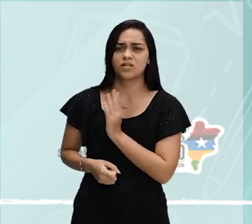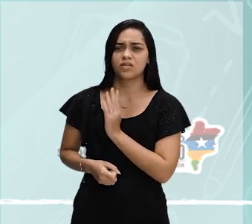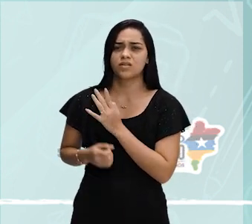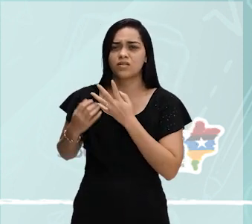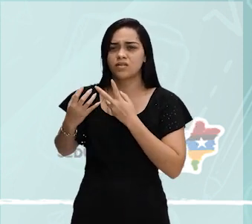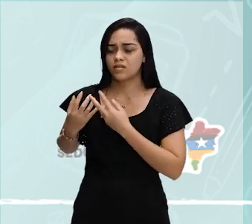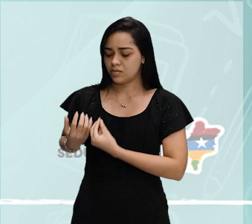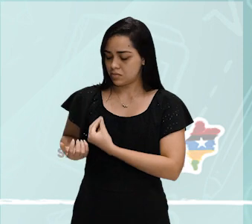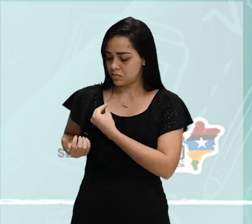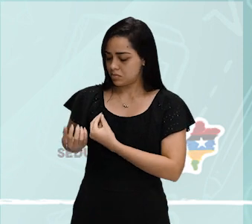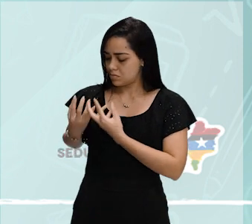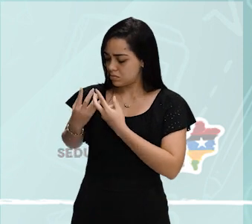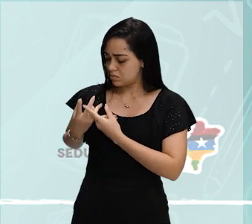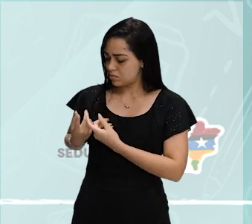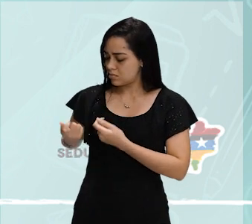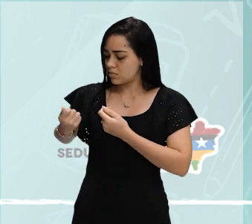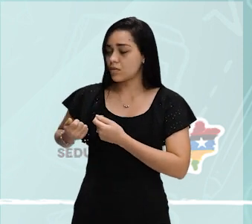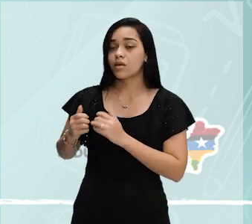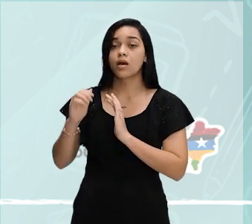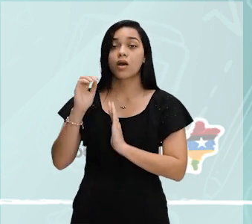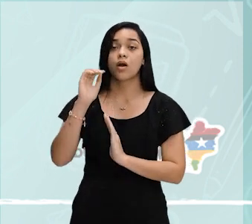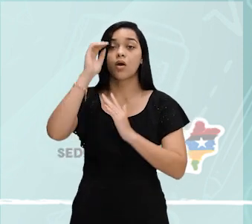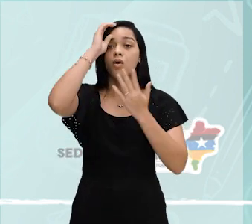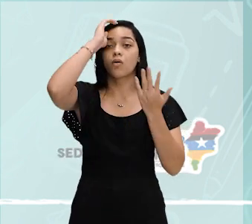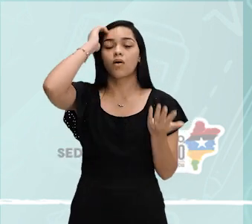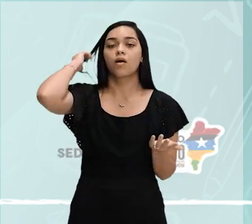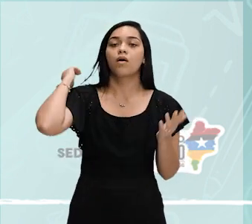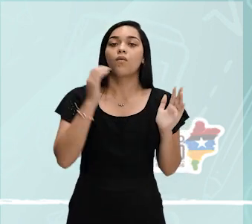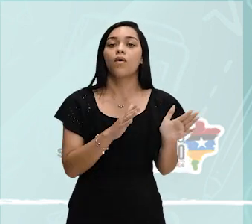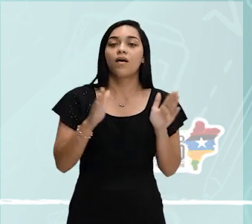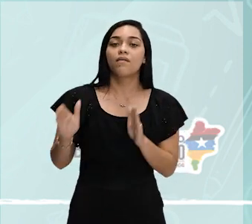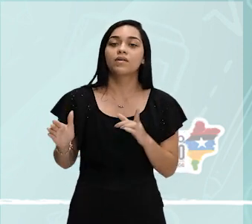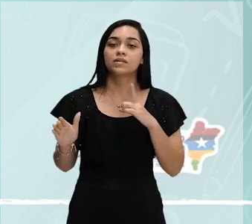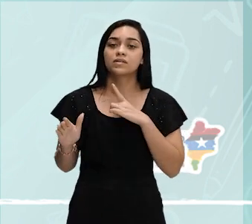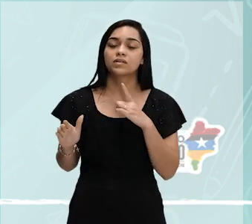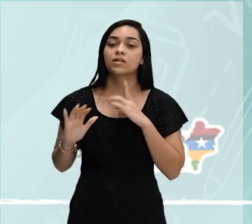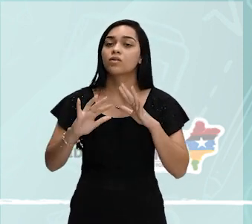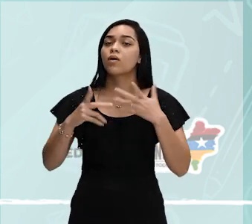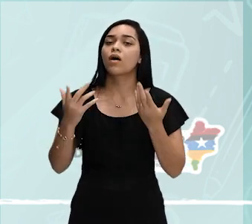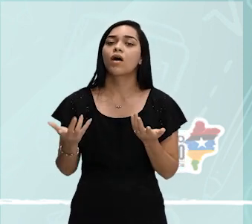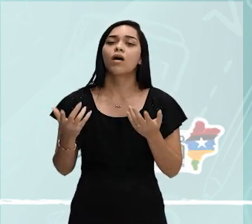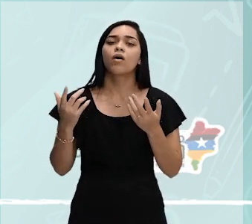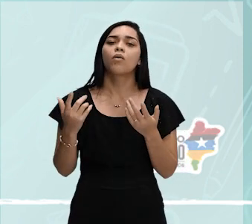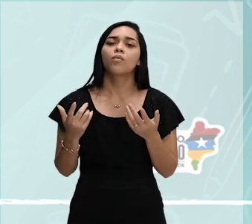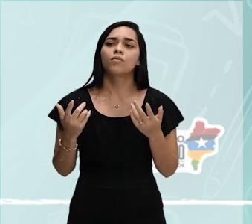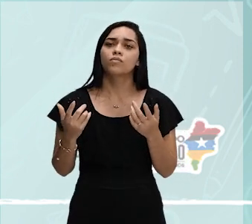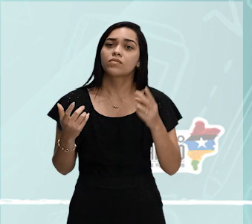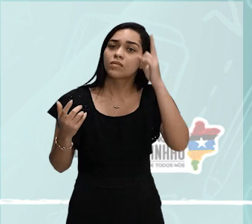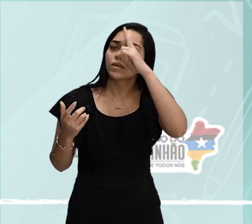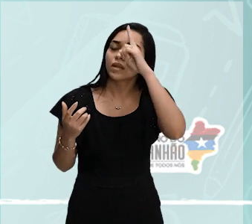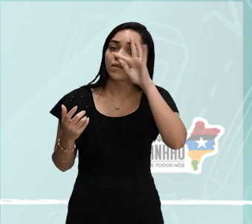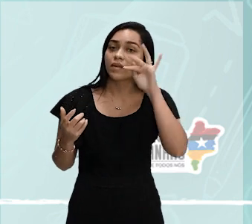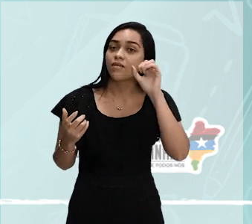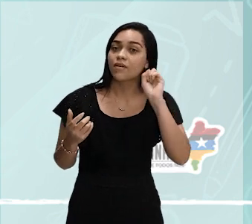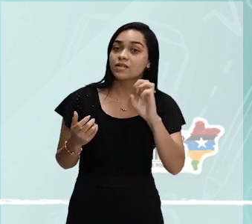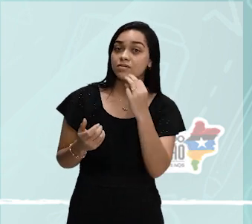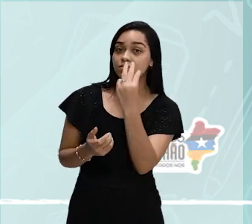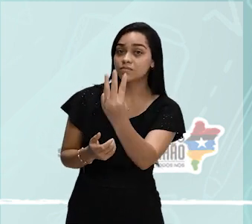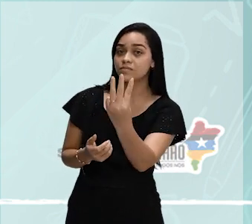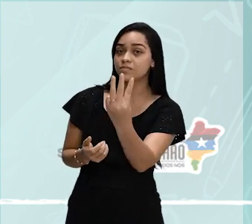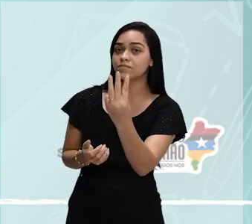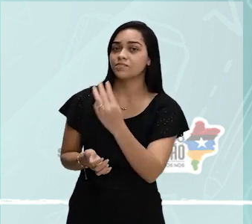mortal. Desgosto. Gente, qual é a fase, tá? Qual é a tendência romântica aí? Lembra da fase? São